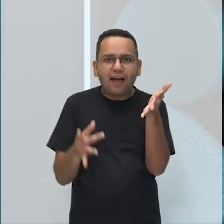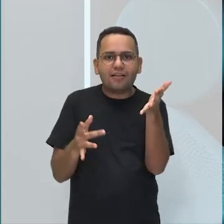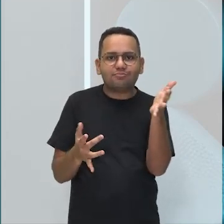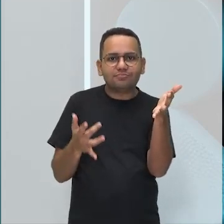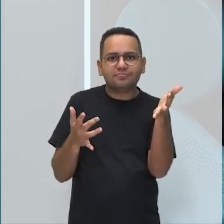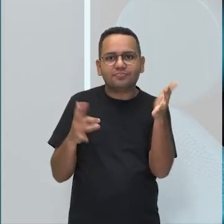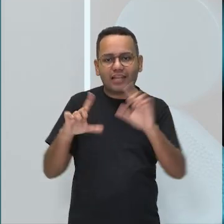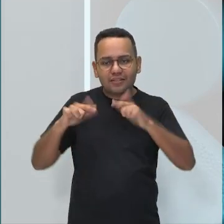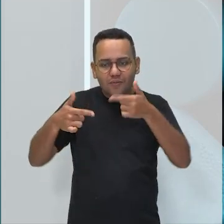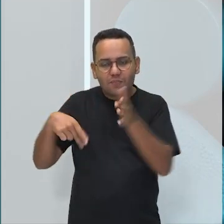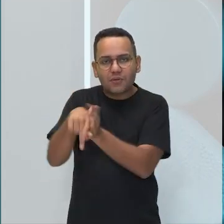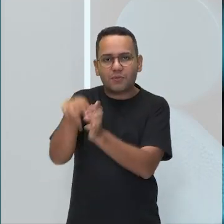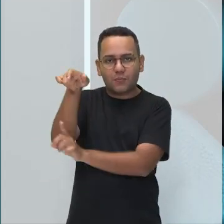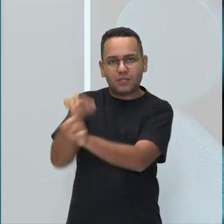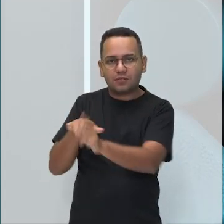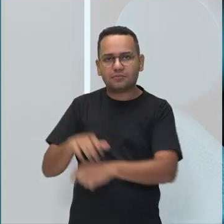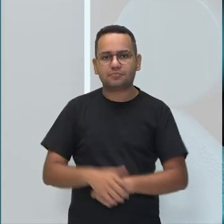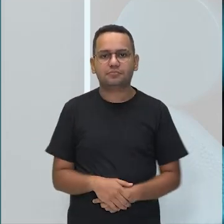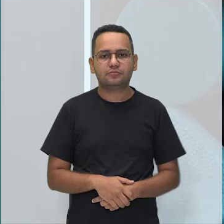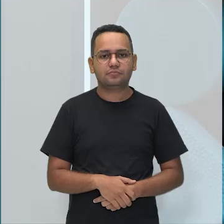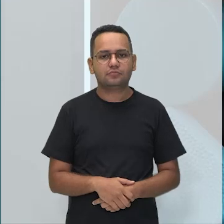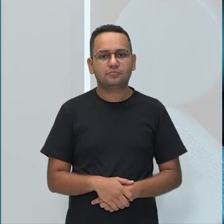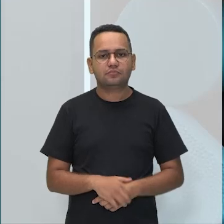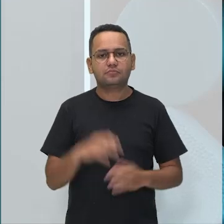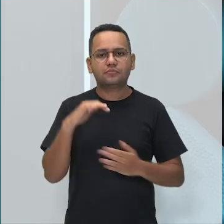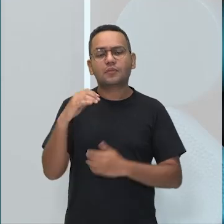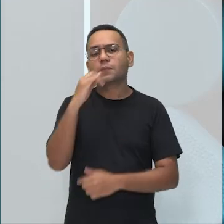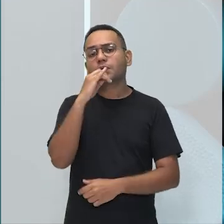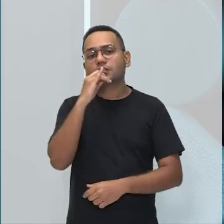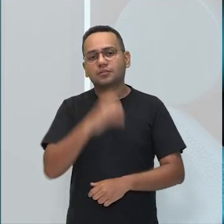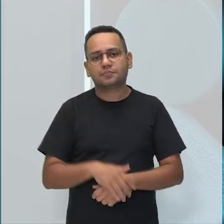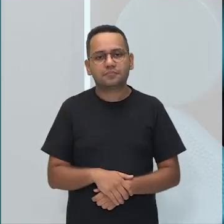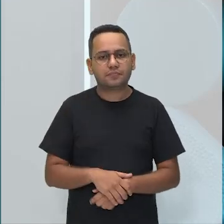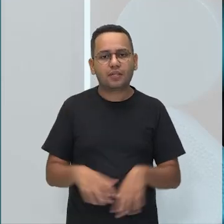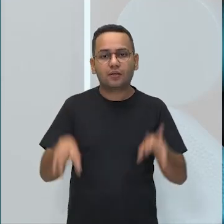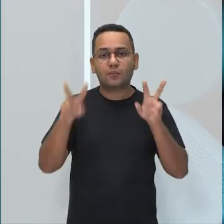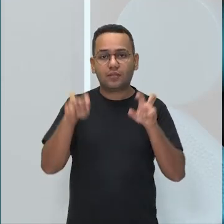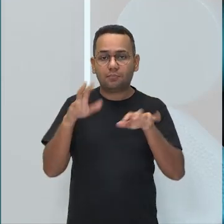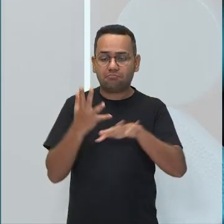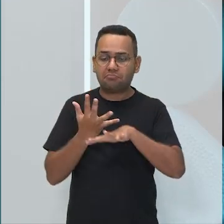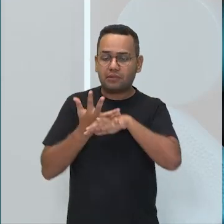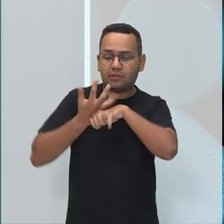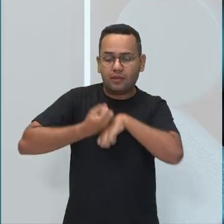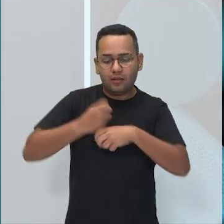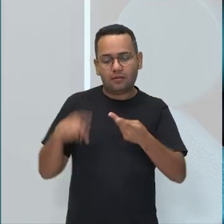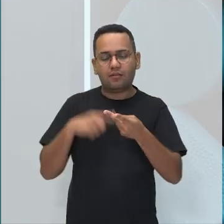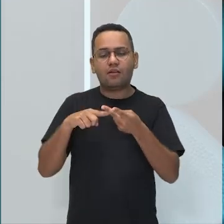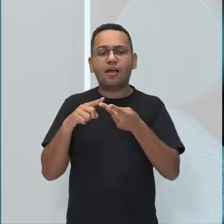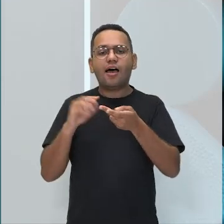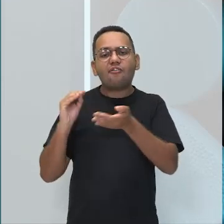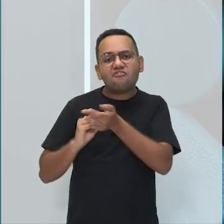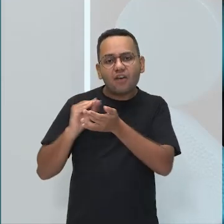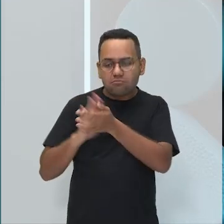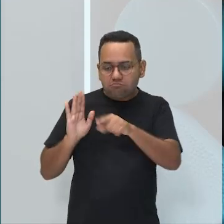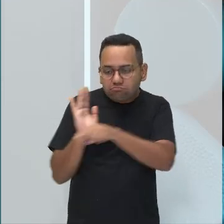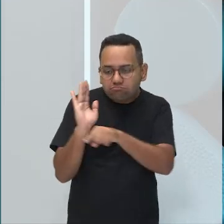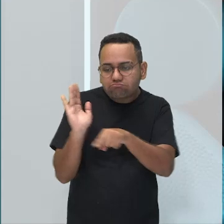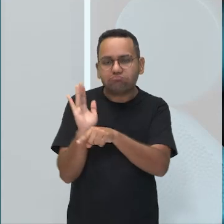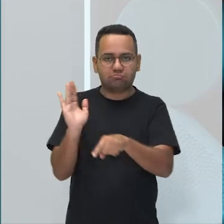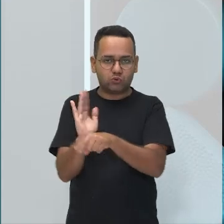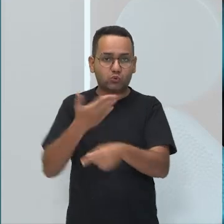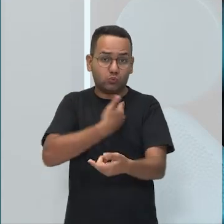aí vai discutir problemáticas como a seca, a ausência do Estado, problemas da